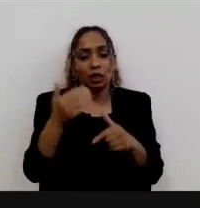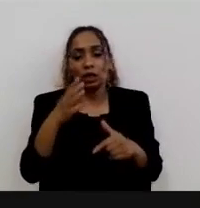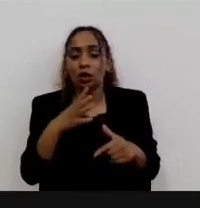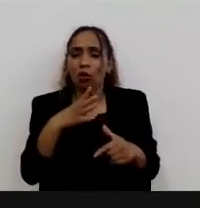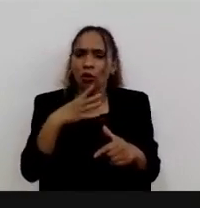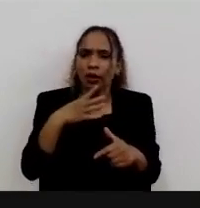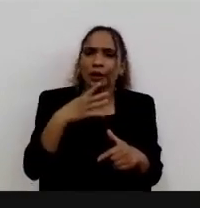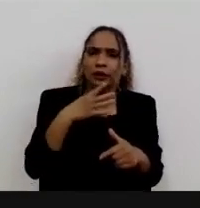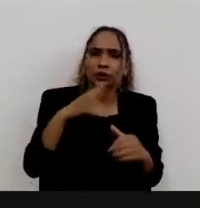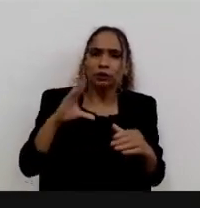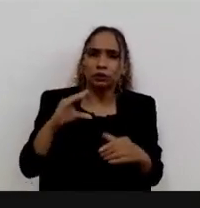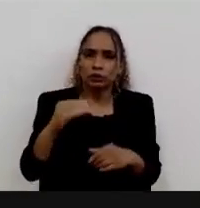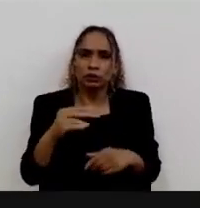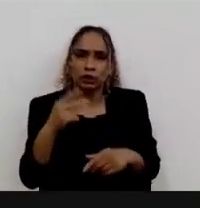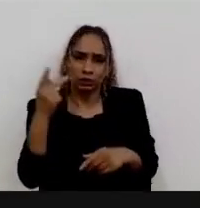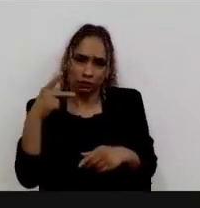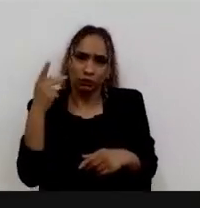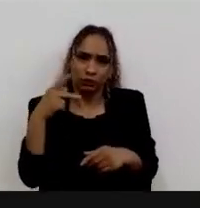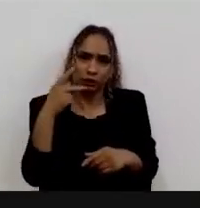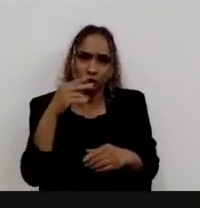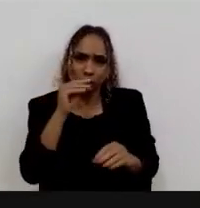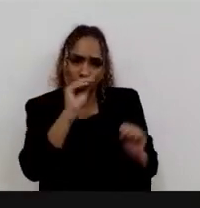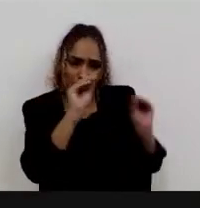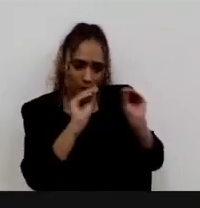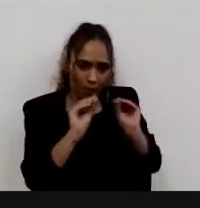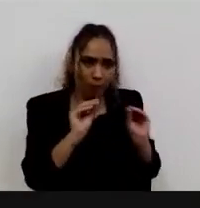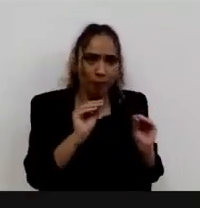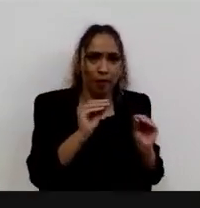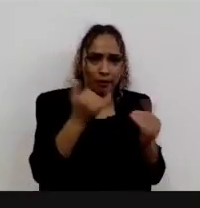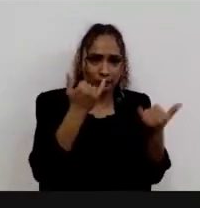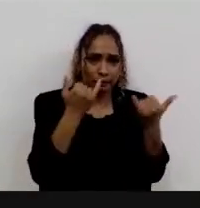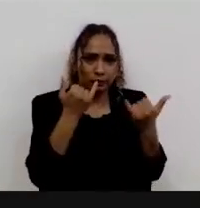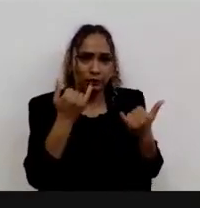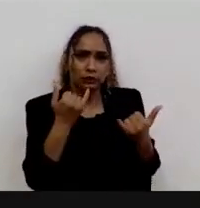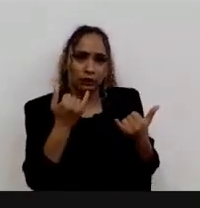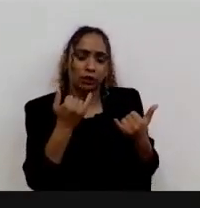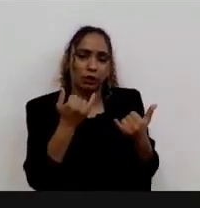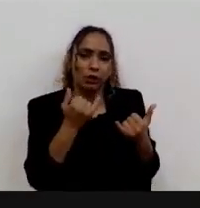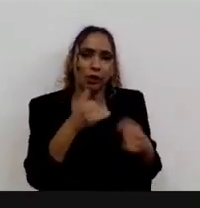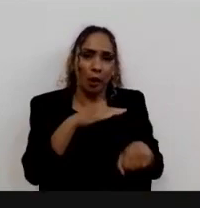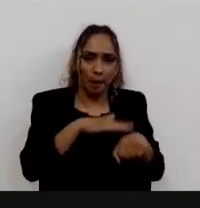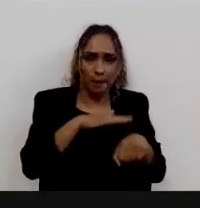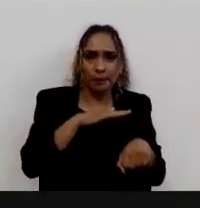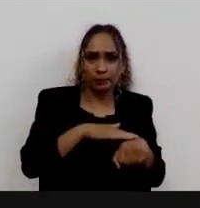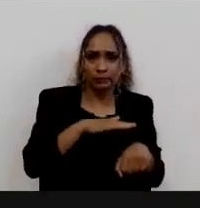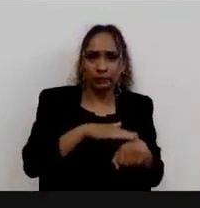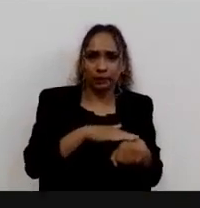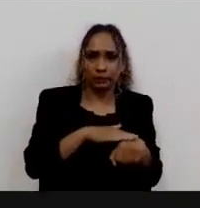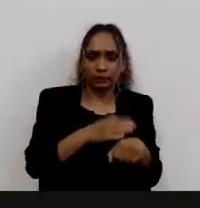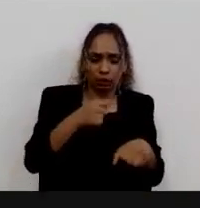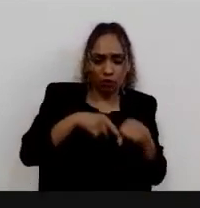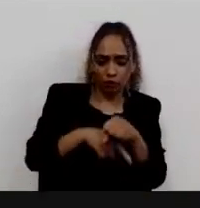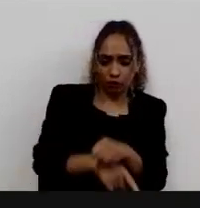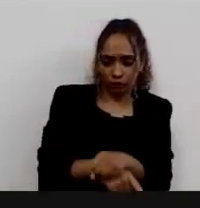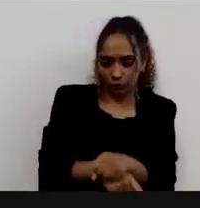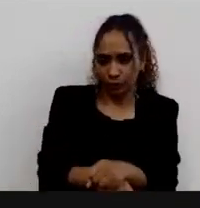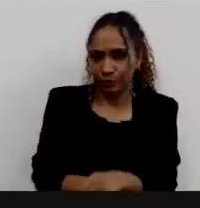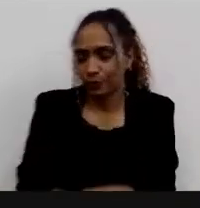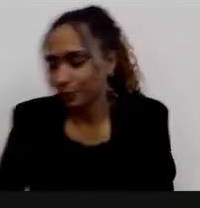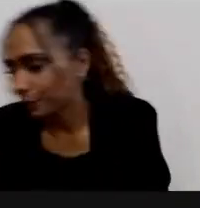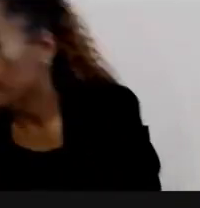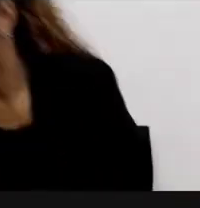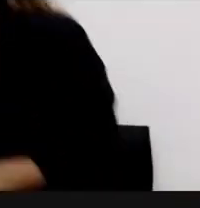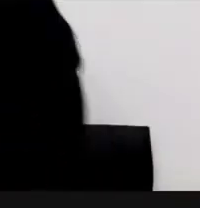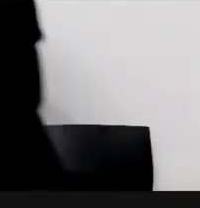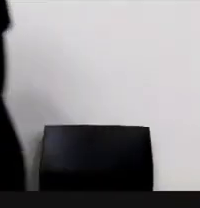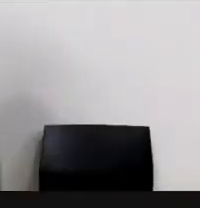resolveu, né, já que a gente tinha os dados e tal, digamos, explorar um pouco mais, né, e um pouco mais a fundo nesses dados, que